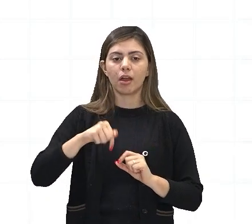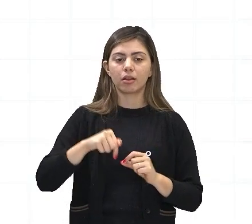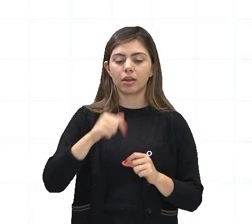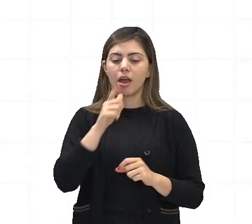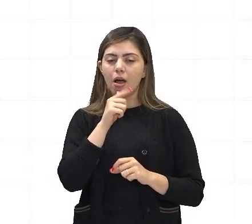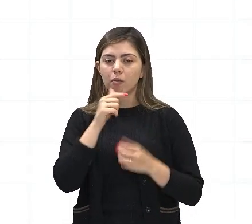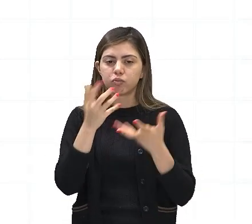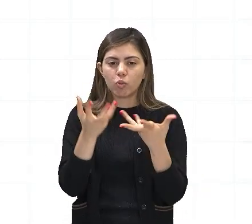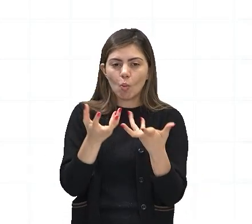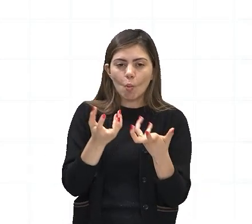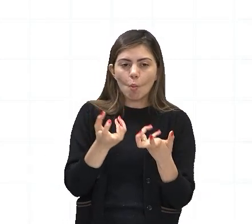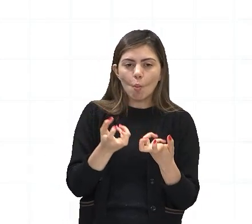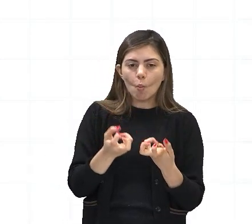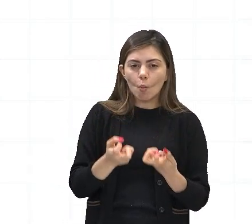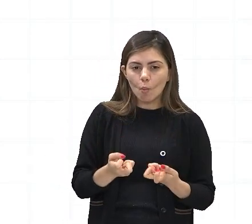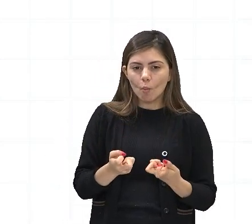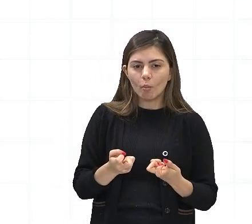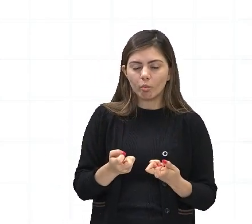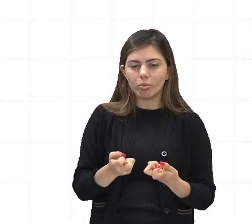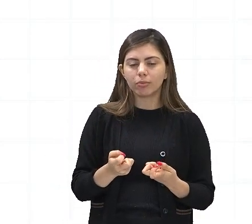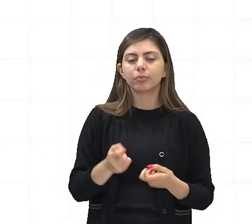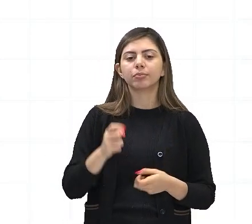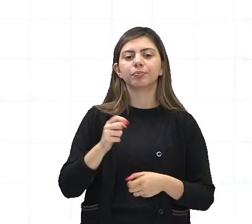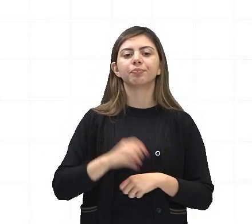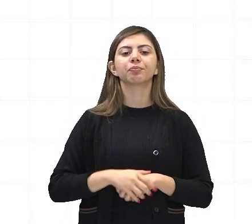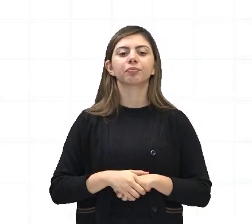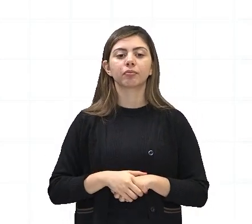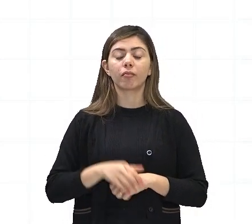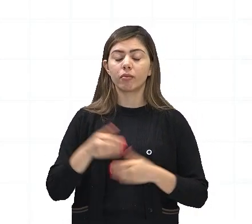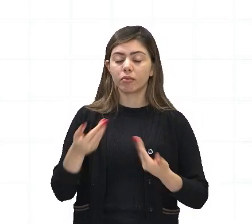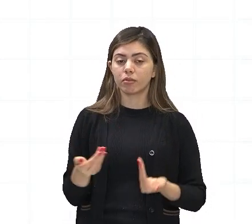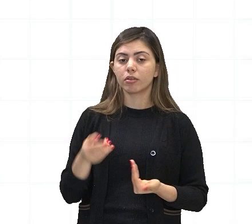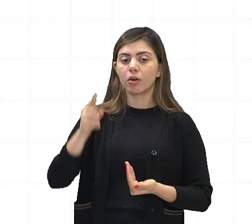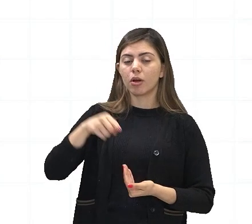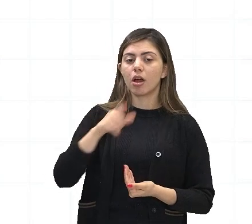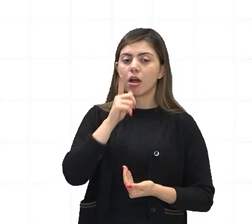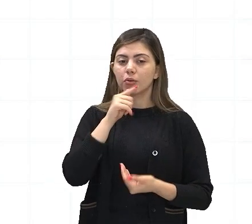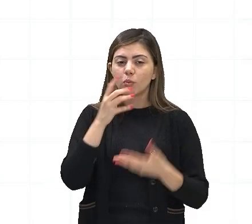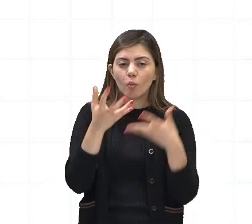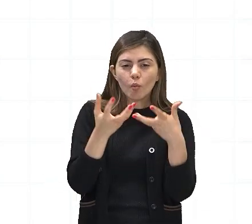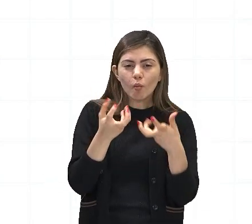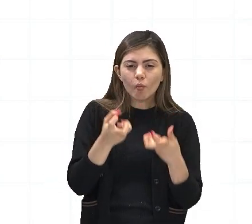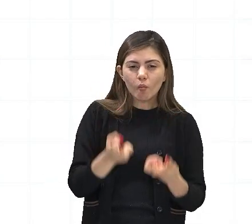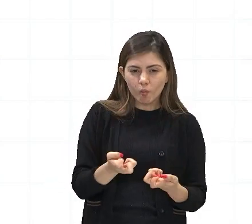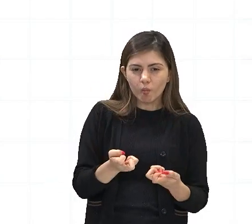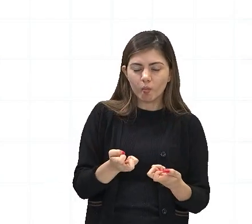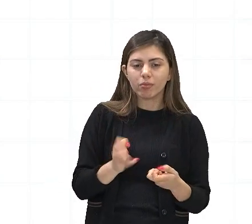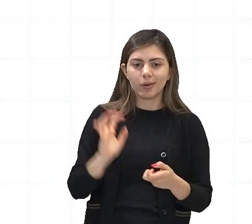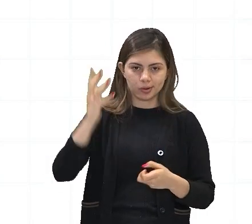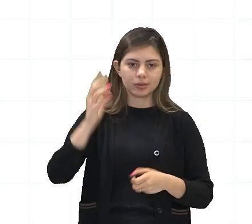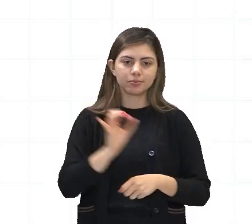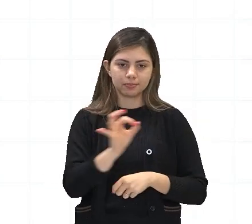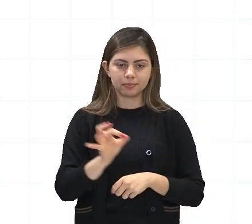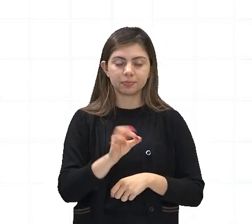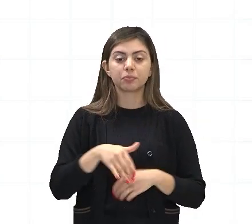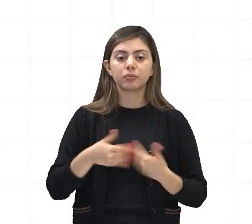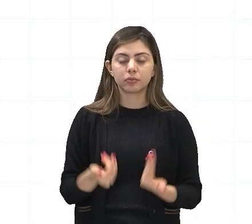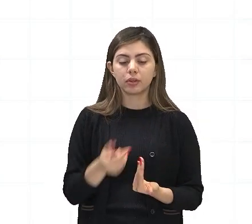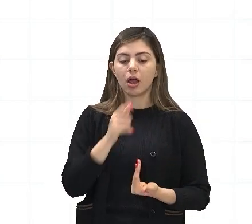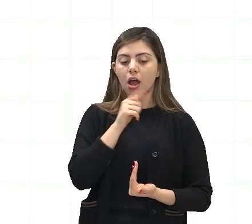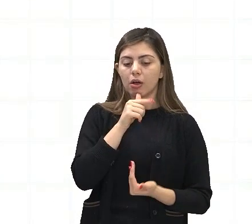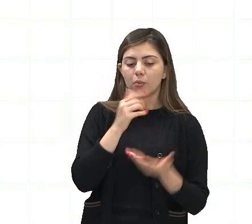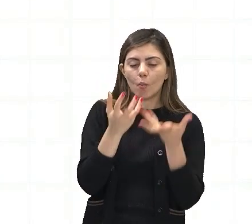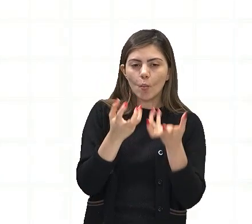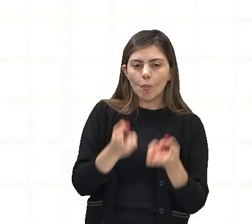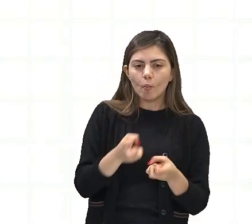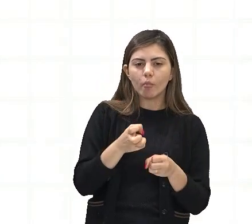seca, exemplo 1 é esse aqui, esse fato que eu descrevi para você. A seca, o fenômeno, a seca foi o fenômeno. A seca ocorrida no Amazonas